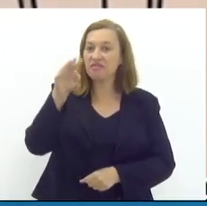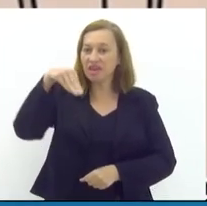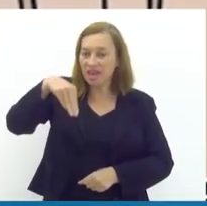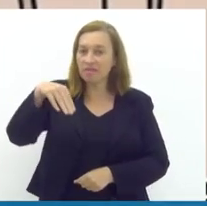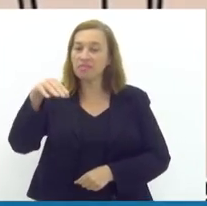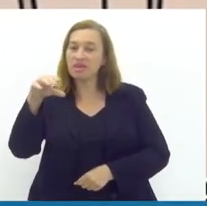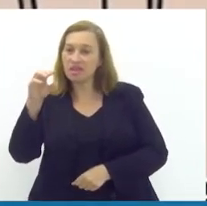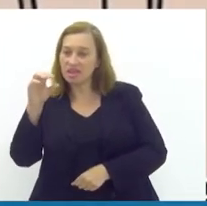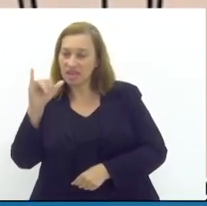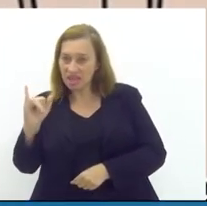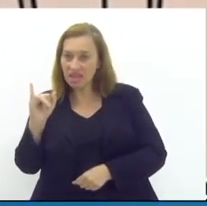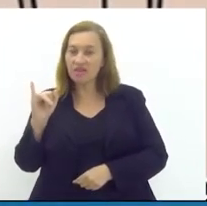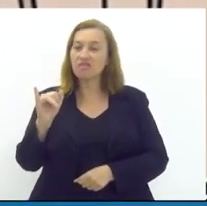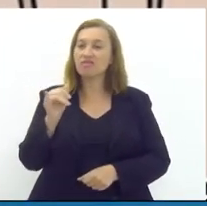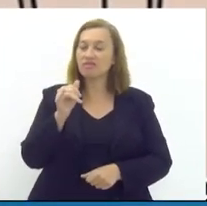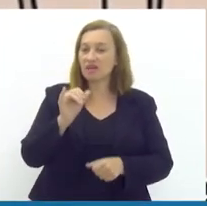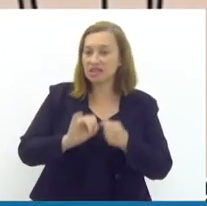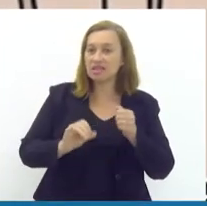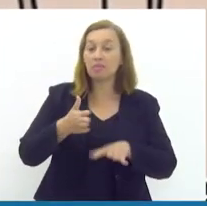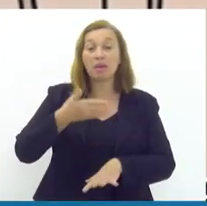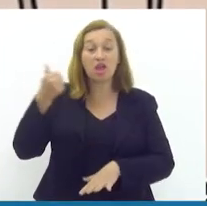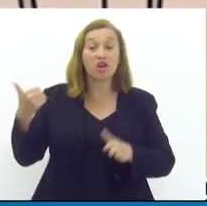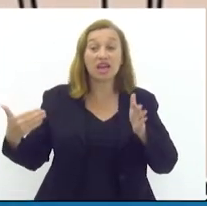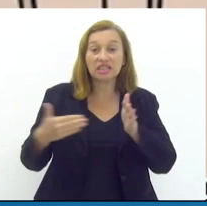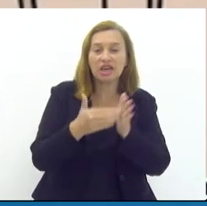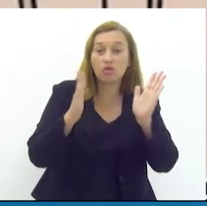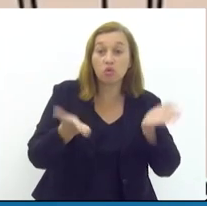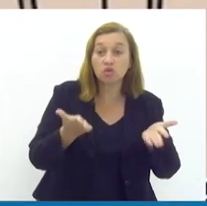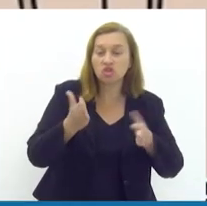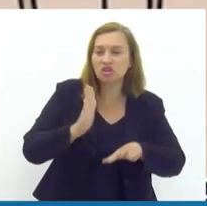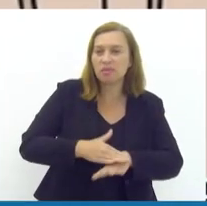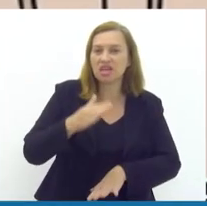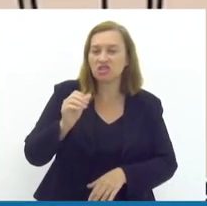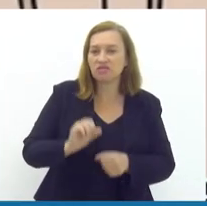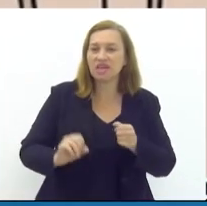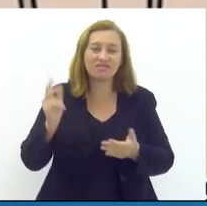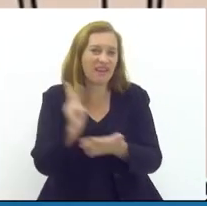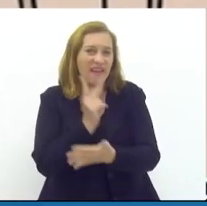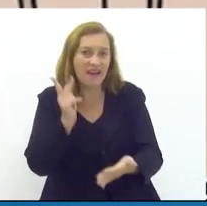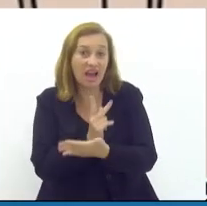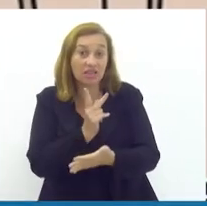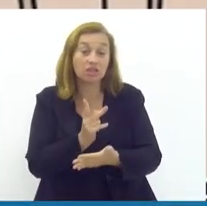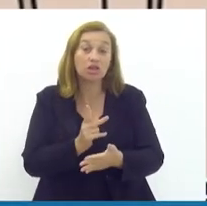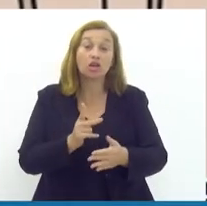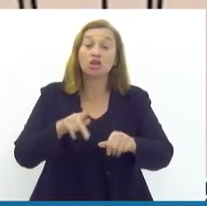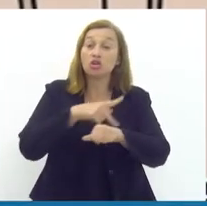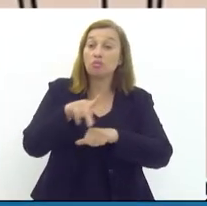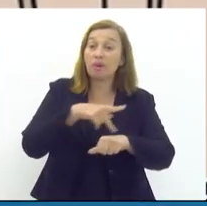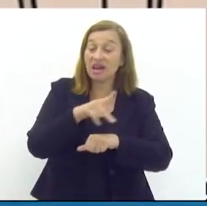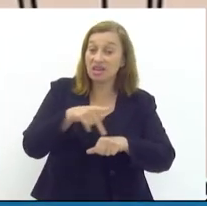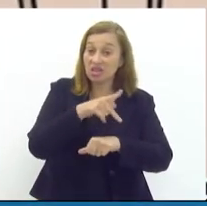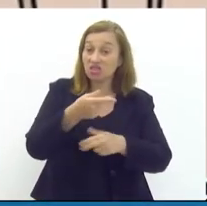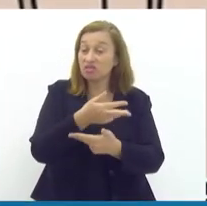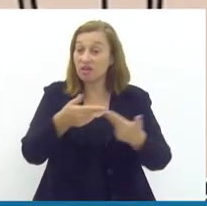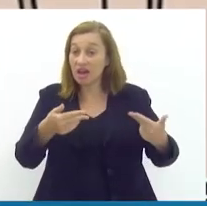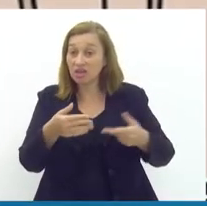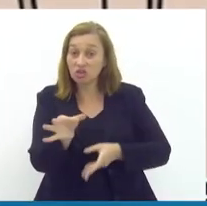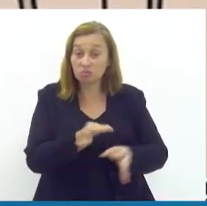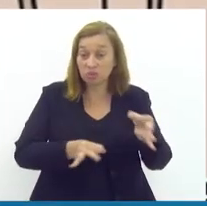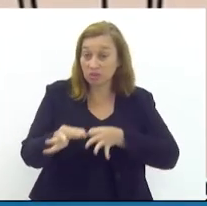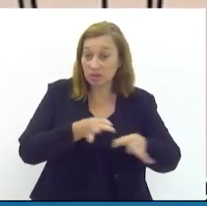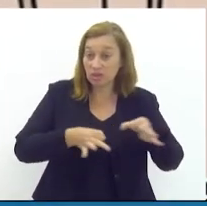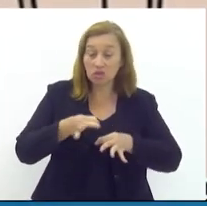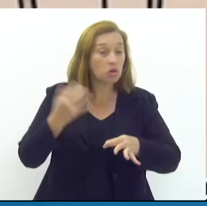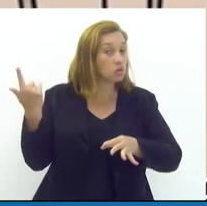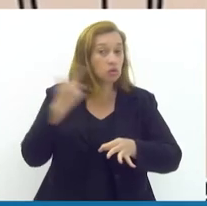que fez e até hoje o que mais faz é Errar e o país tem diversos planos econômicos e ele nunca conseguiu